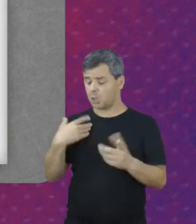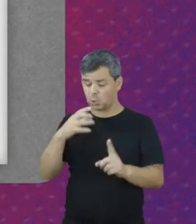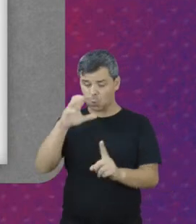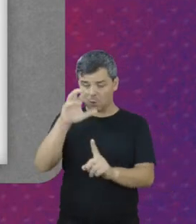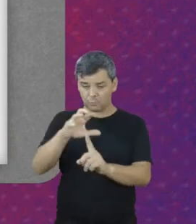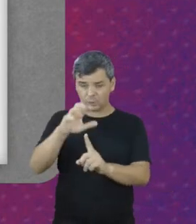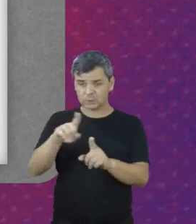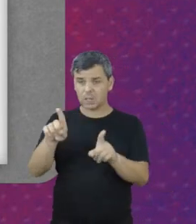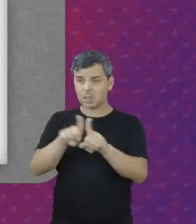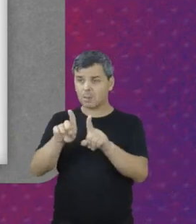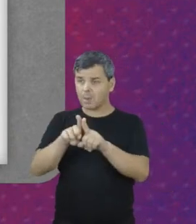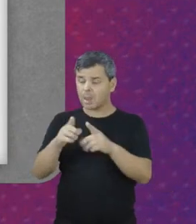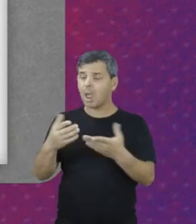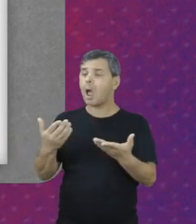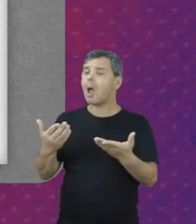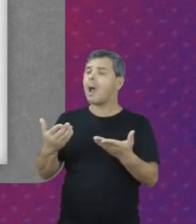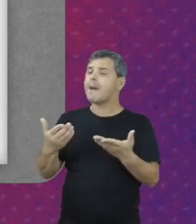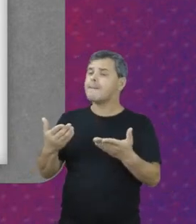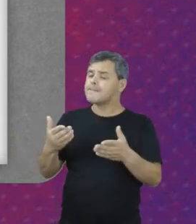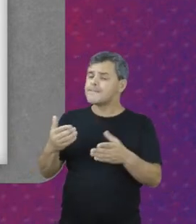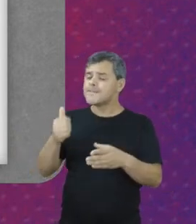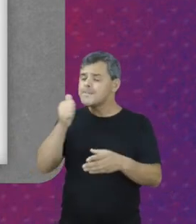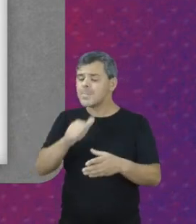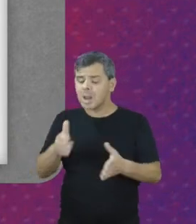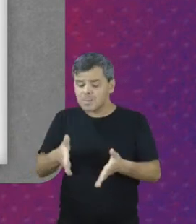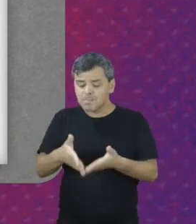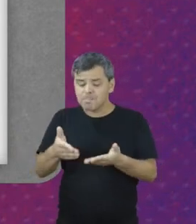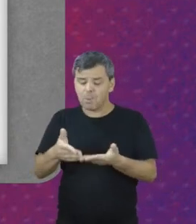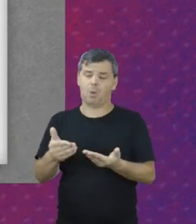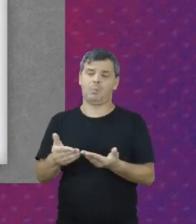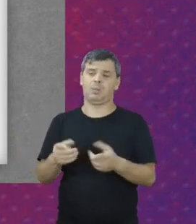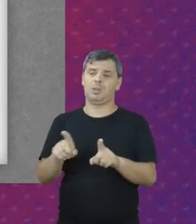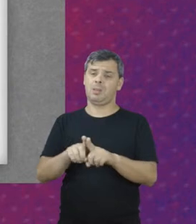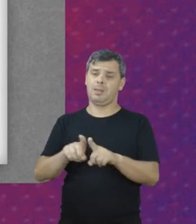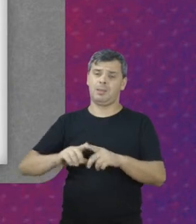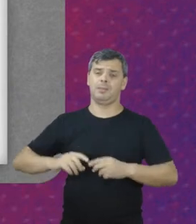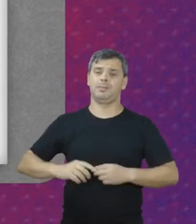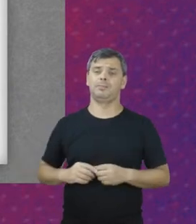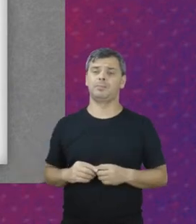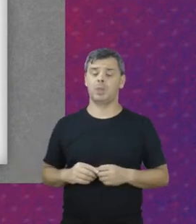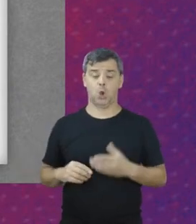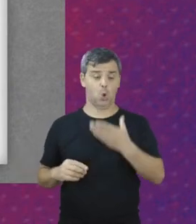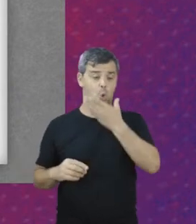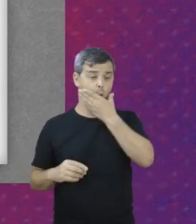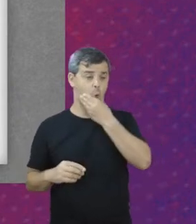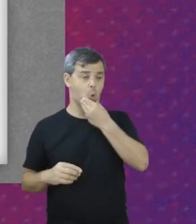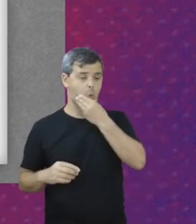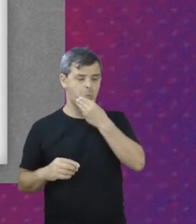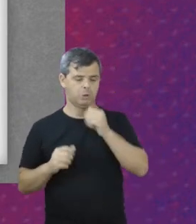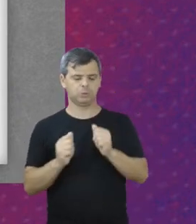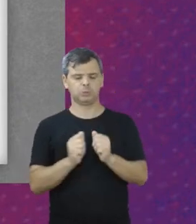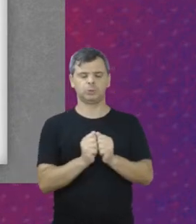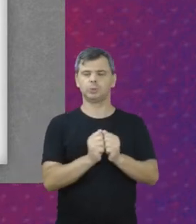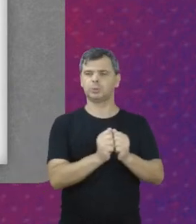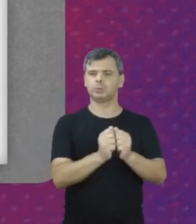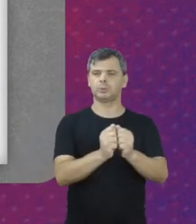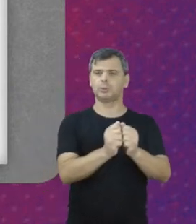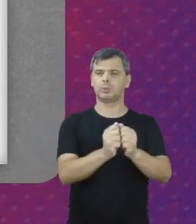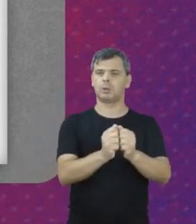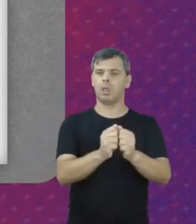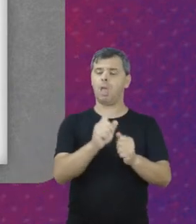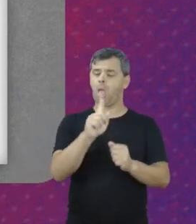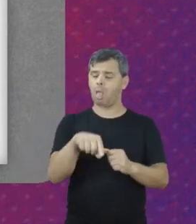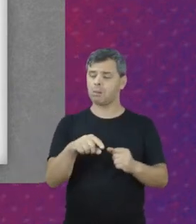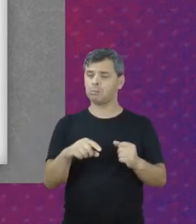as mulheres da periferia, porque a questão de ter um homem, né, ao seu lado também pesa